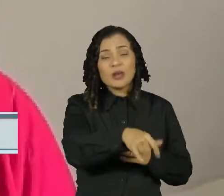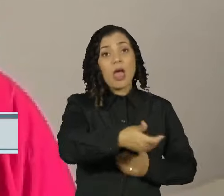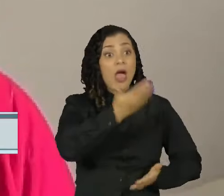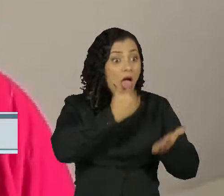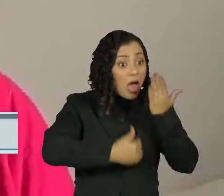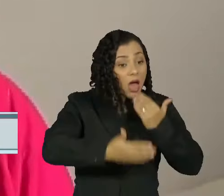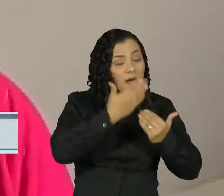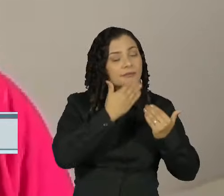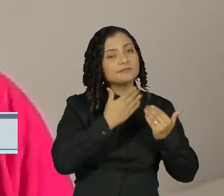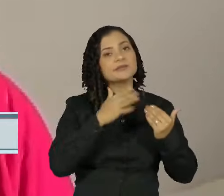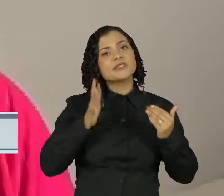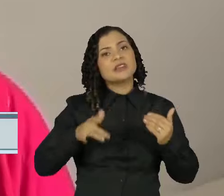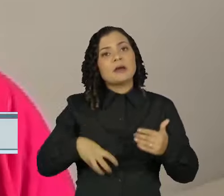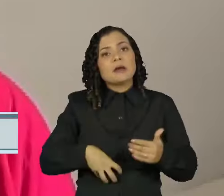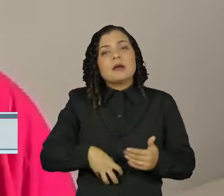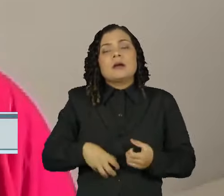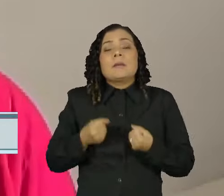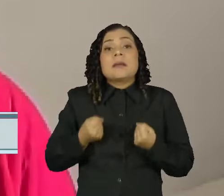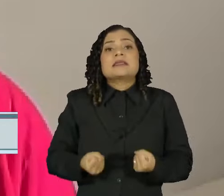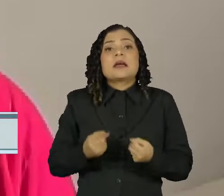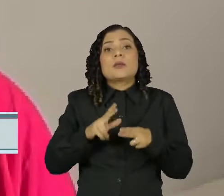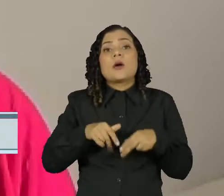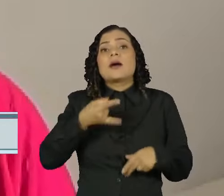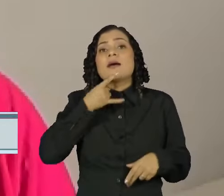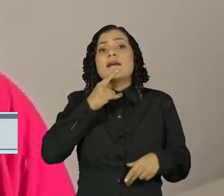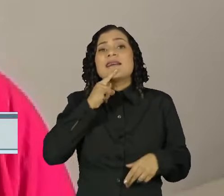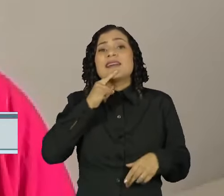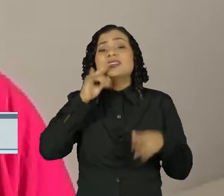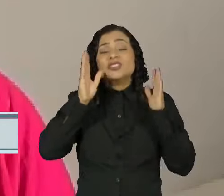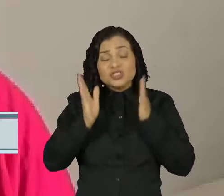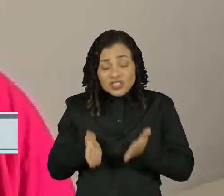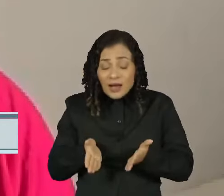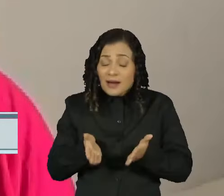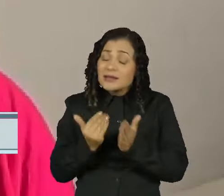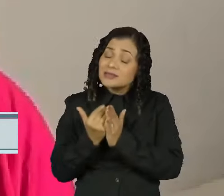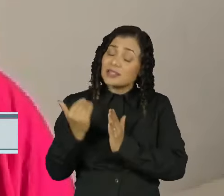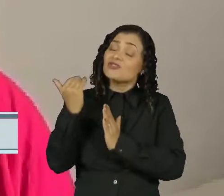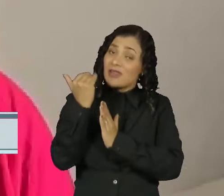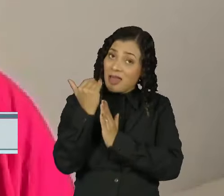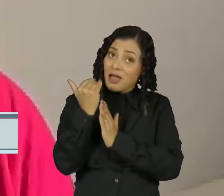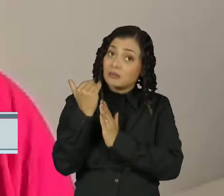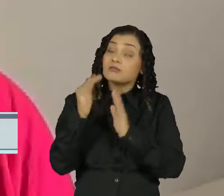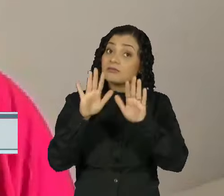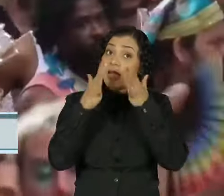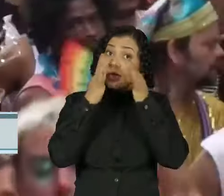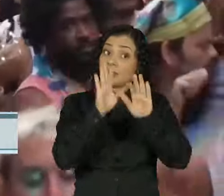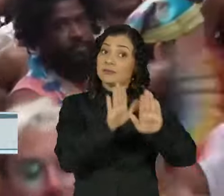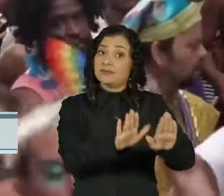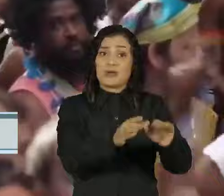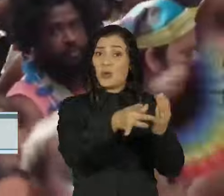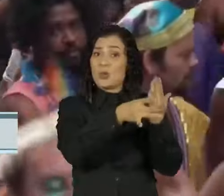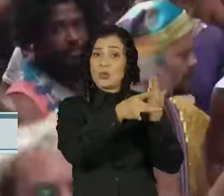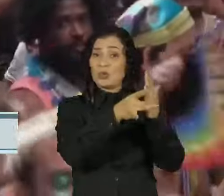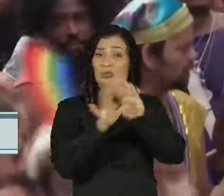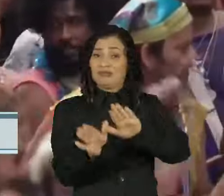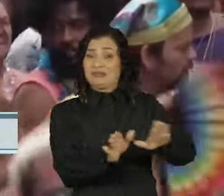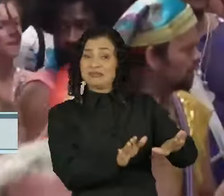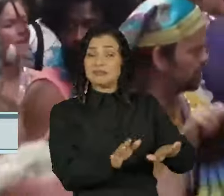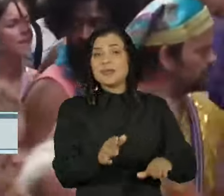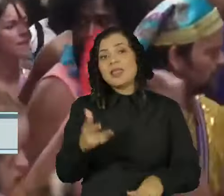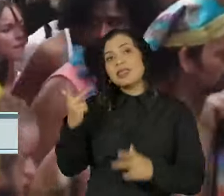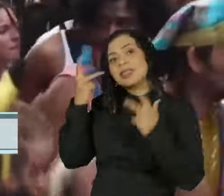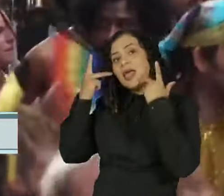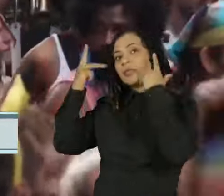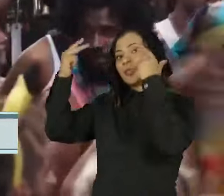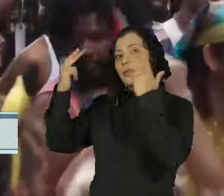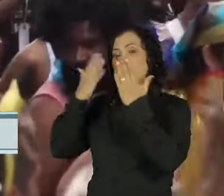estamos com o fígado sobrecarregado pela bebida alcoólica e pelos excessos desses últimos dias. Feito isso, a solução